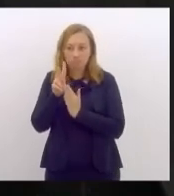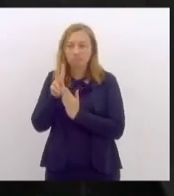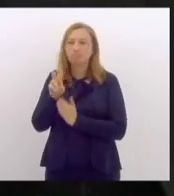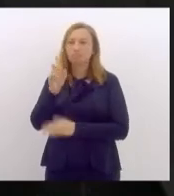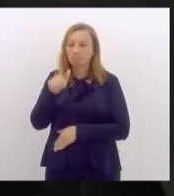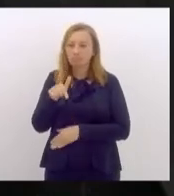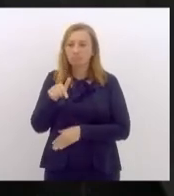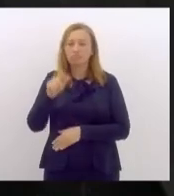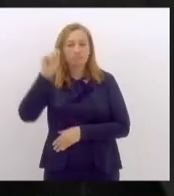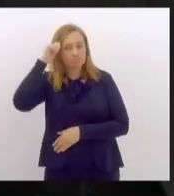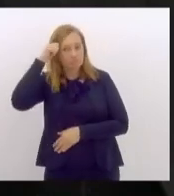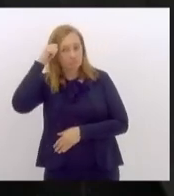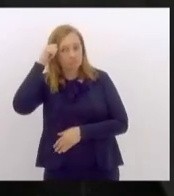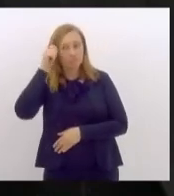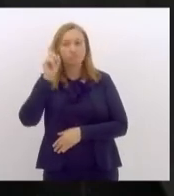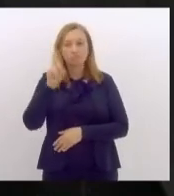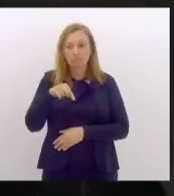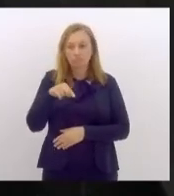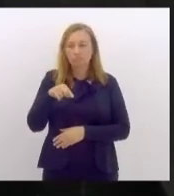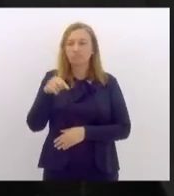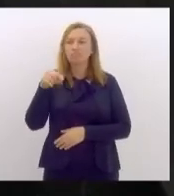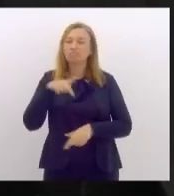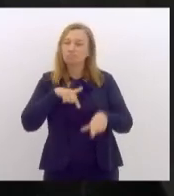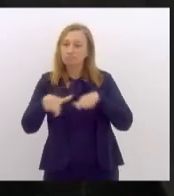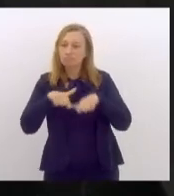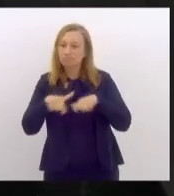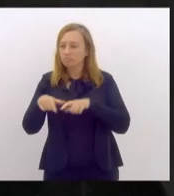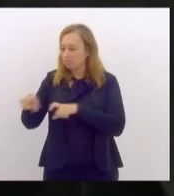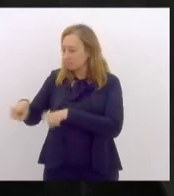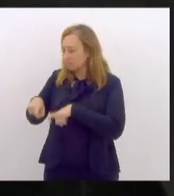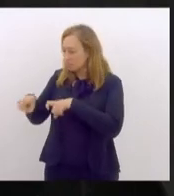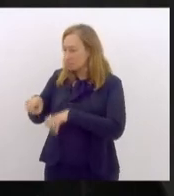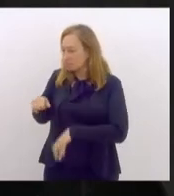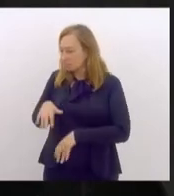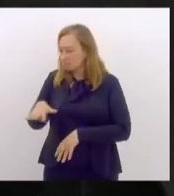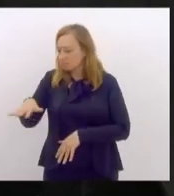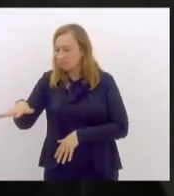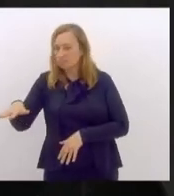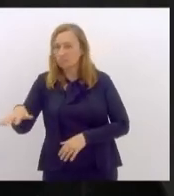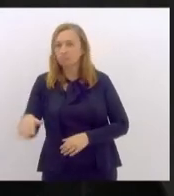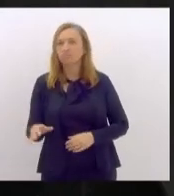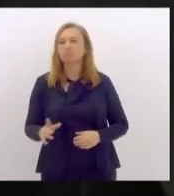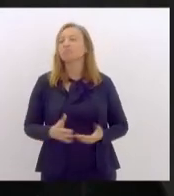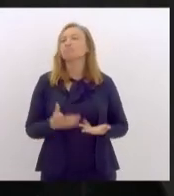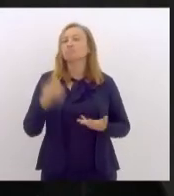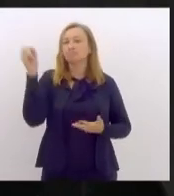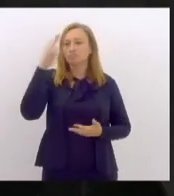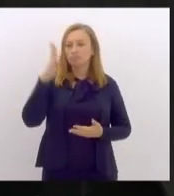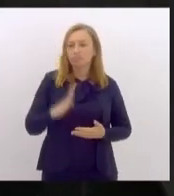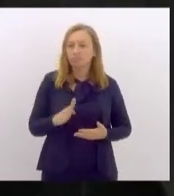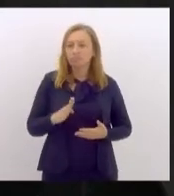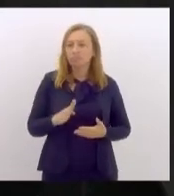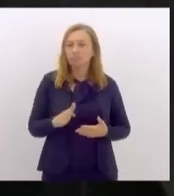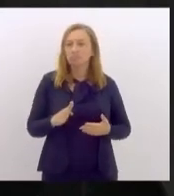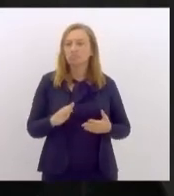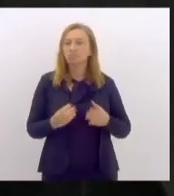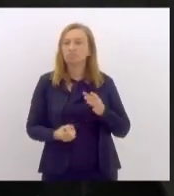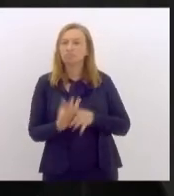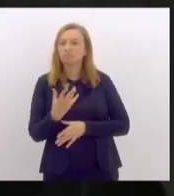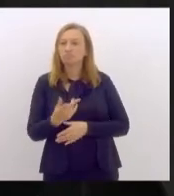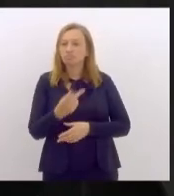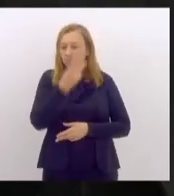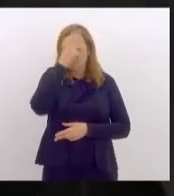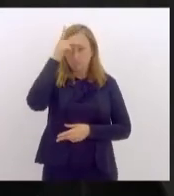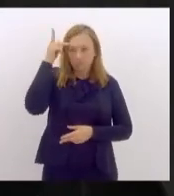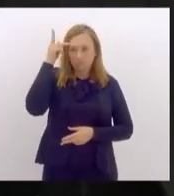é trabalhador que é rural que é favelado reafirmar um Brasil que é feito de gente que